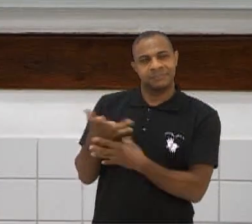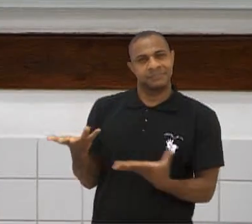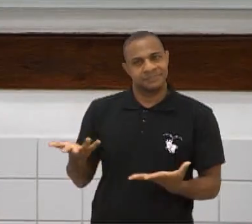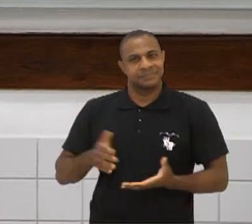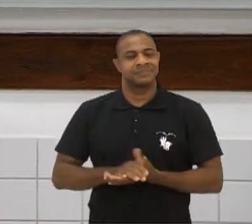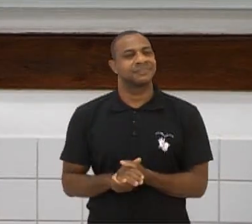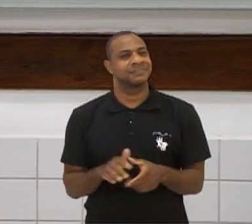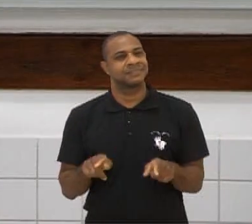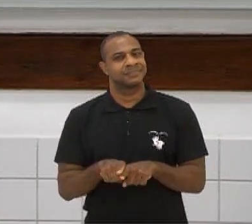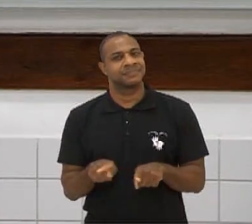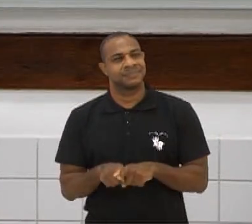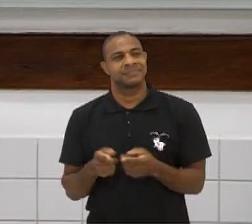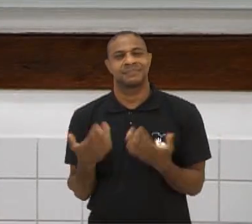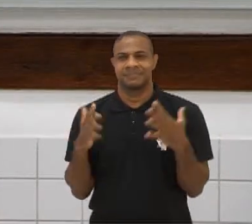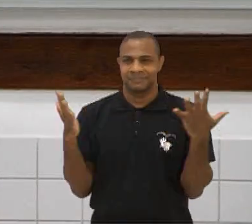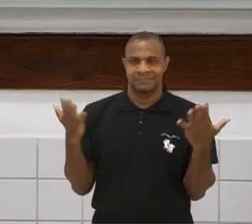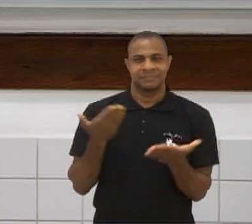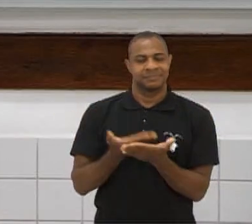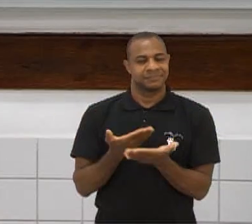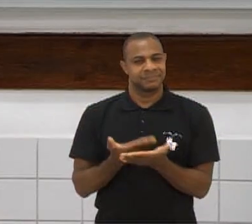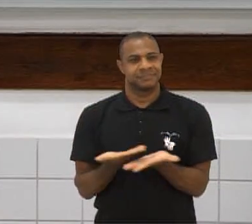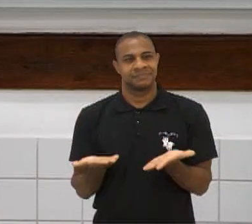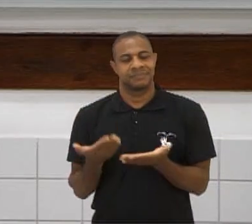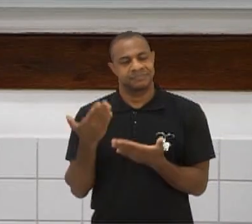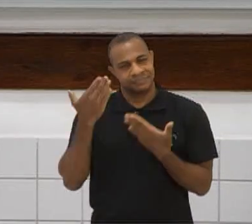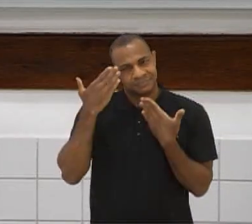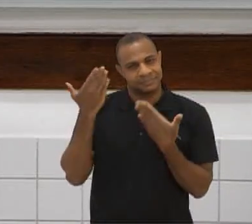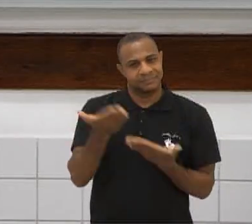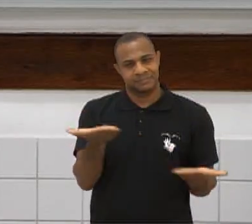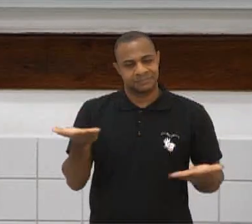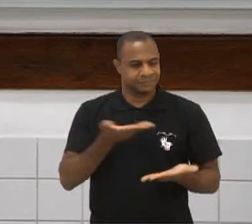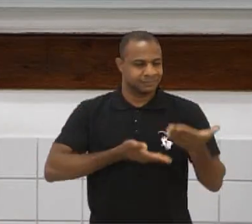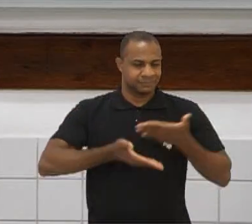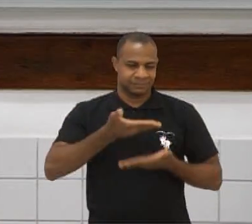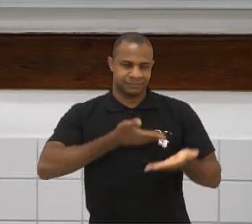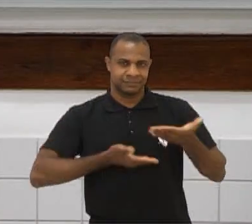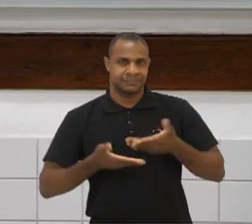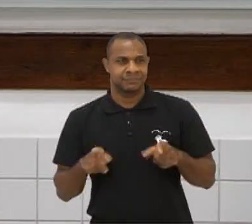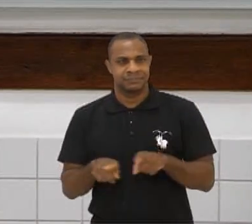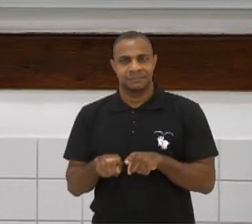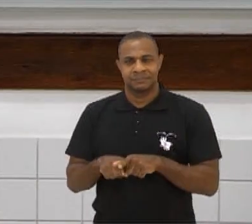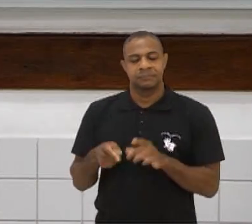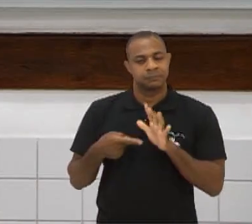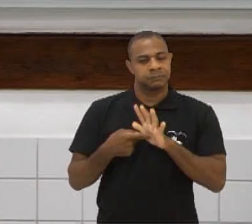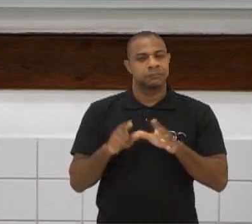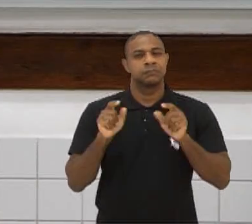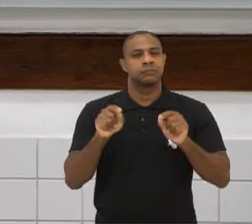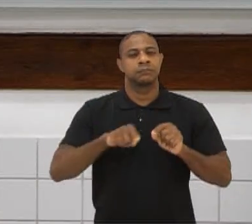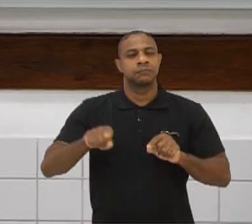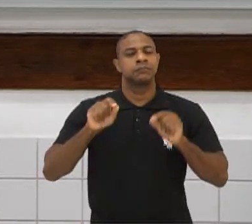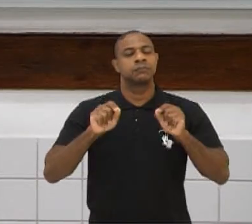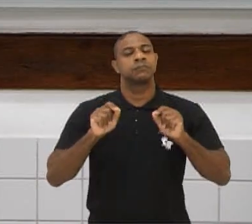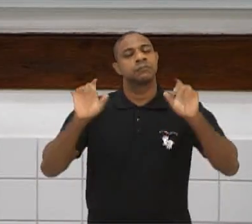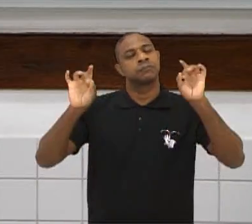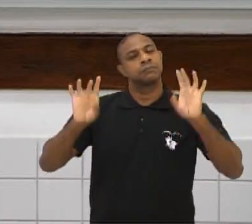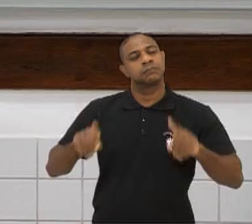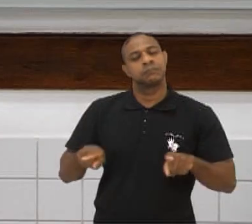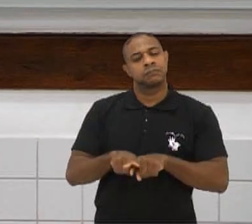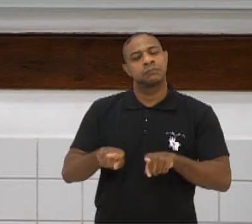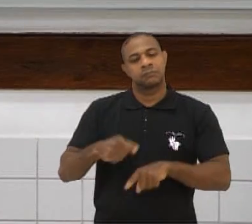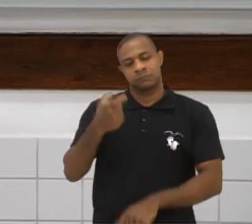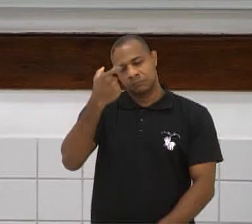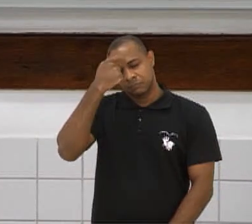nossas aulas. Agradeço muito a participação de todos, isso mostra o quanto vocês são especiais e o quanto vocês estão conscientes